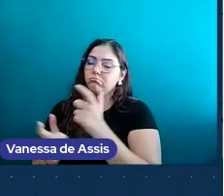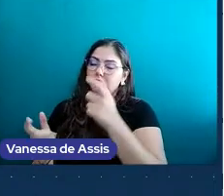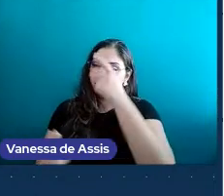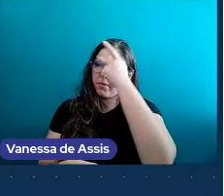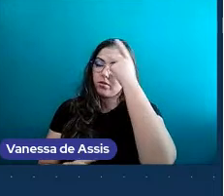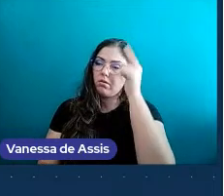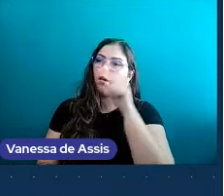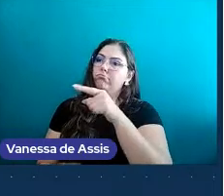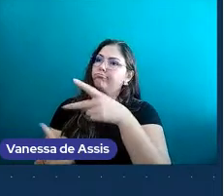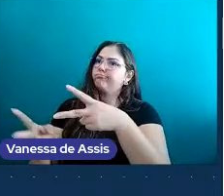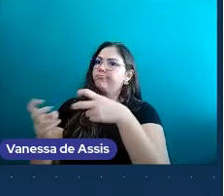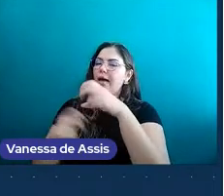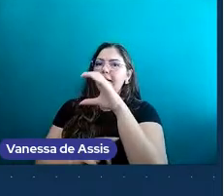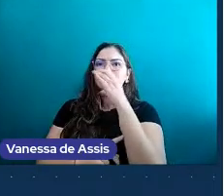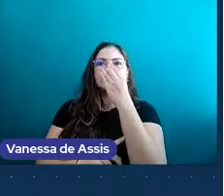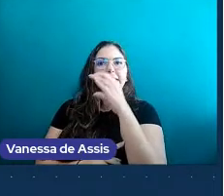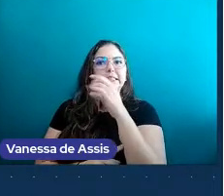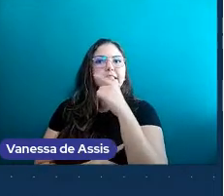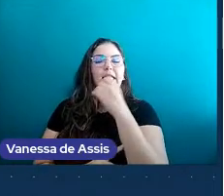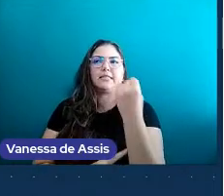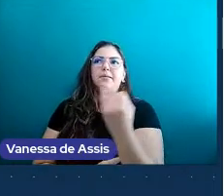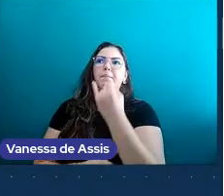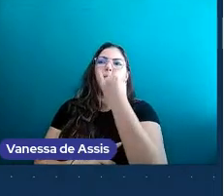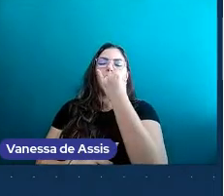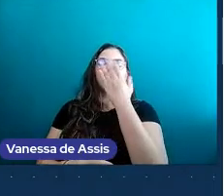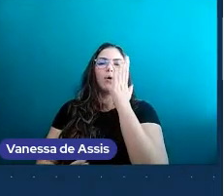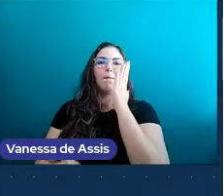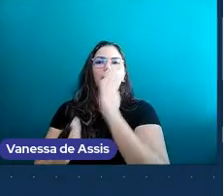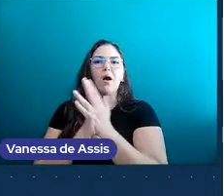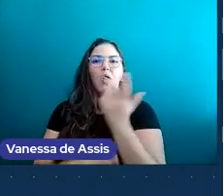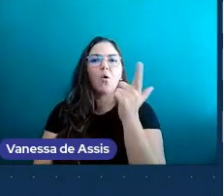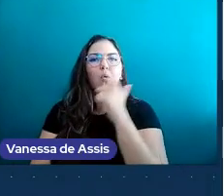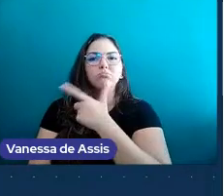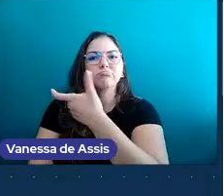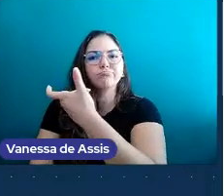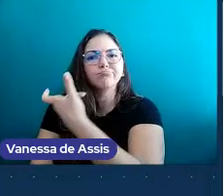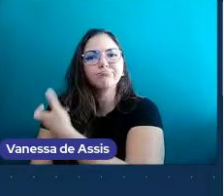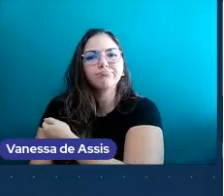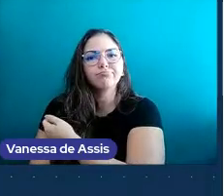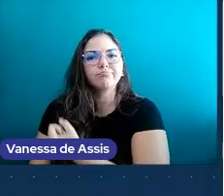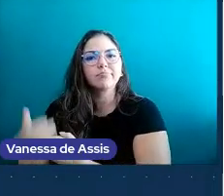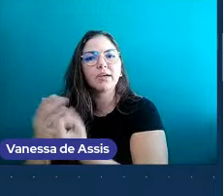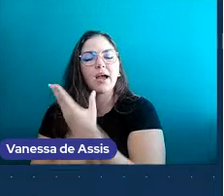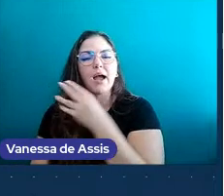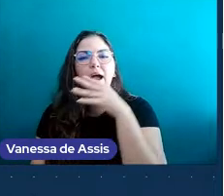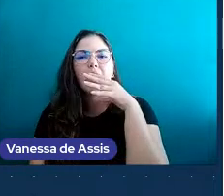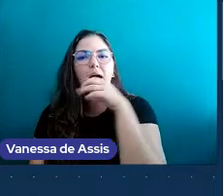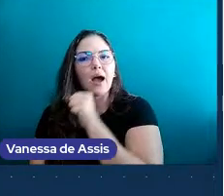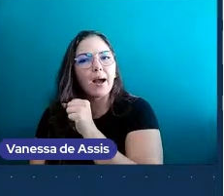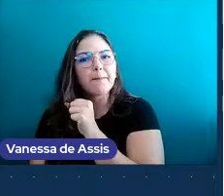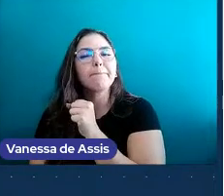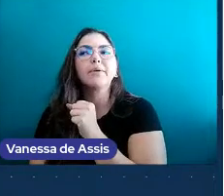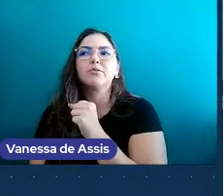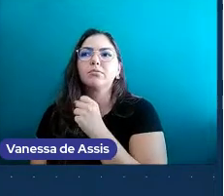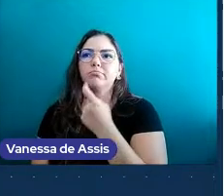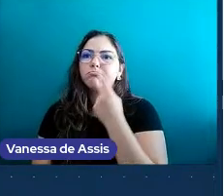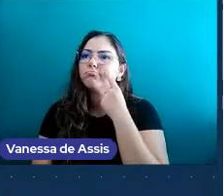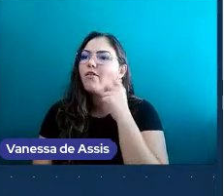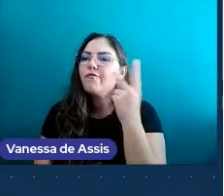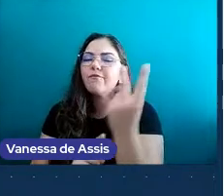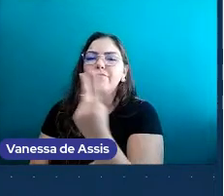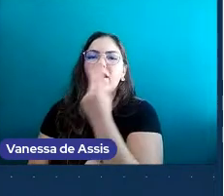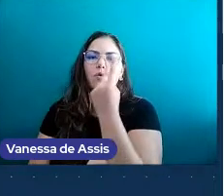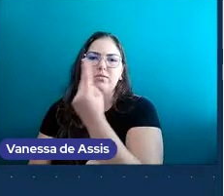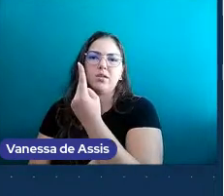importância da ciência, mas parte da população questiona a ciência. E claro que há todo um